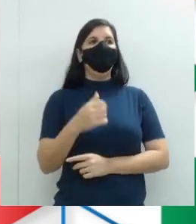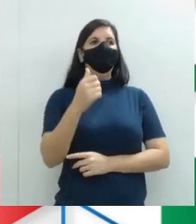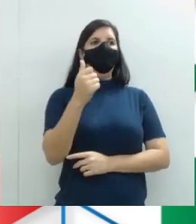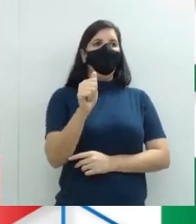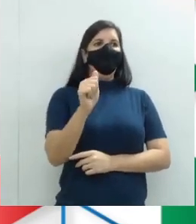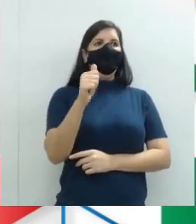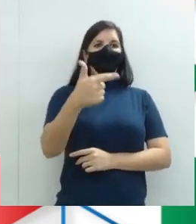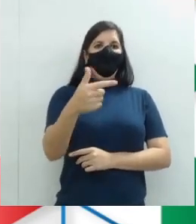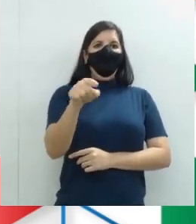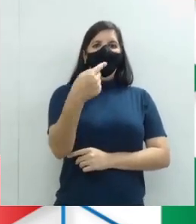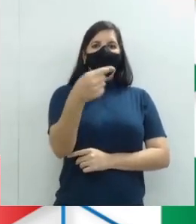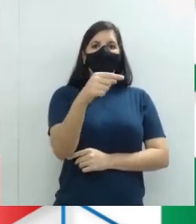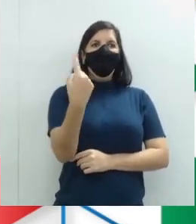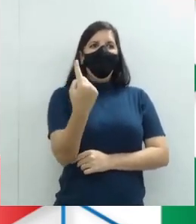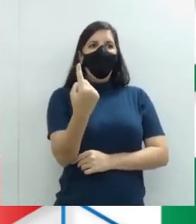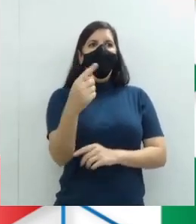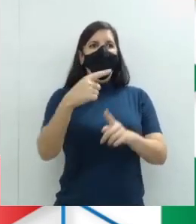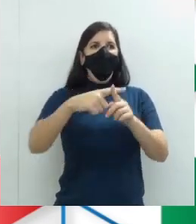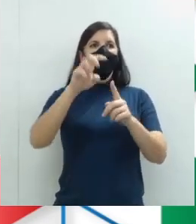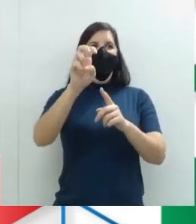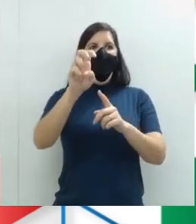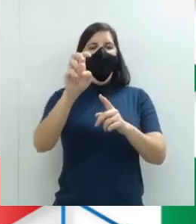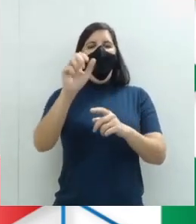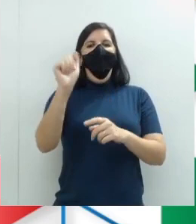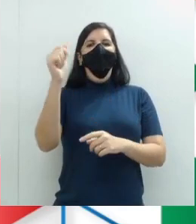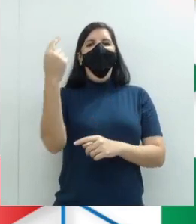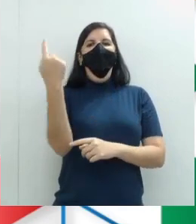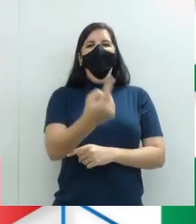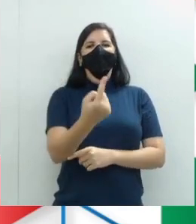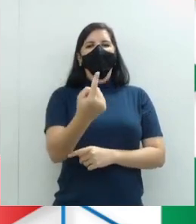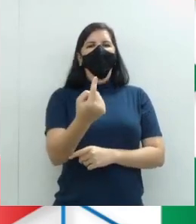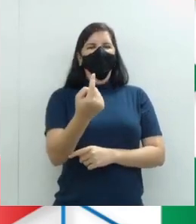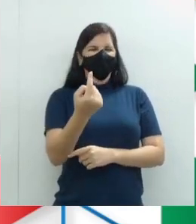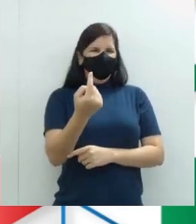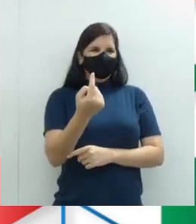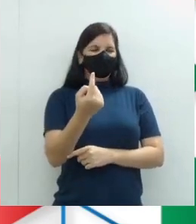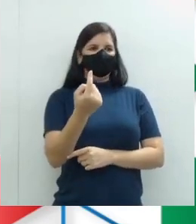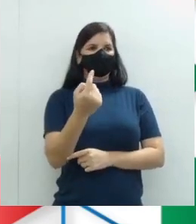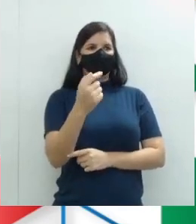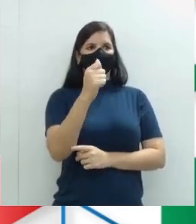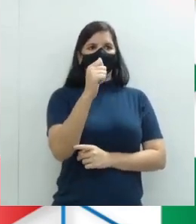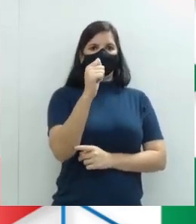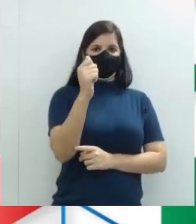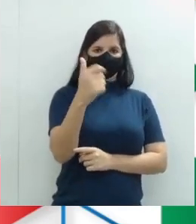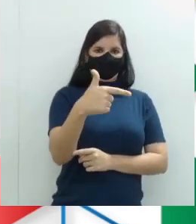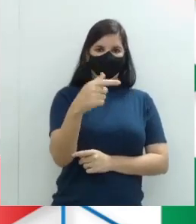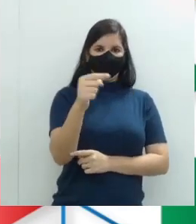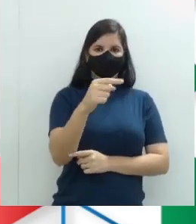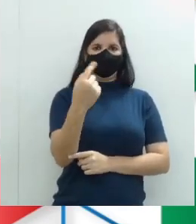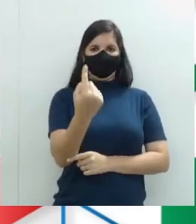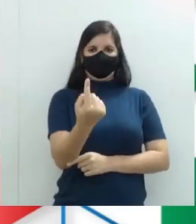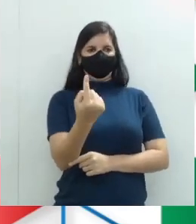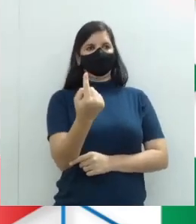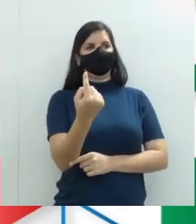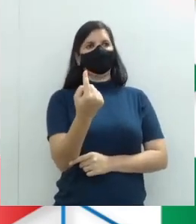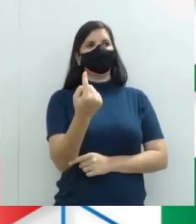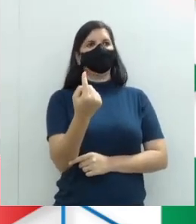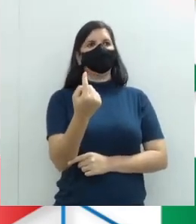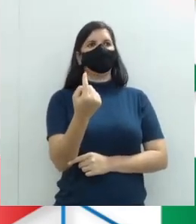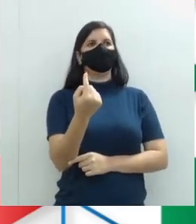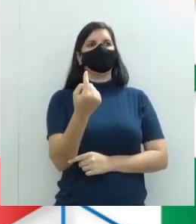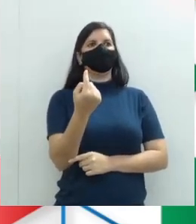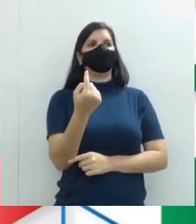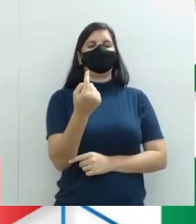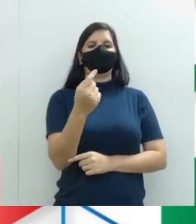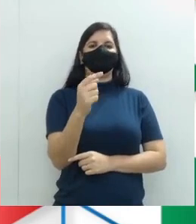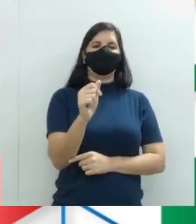vai ficar A2 menos 1 mais 5. Quem é A2 menos 1? É o A1. Então, na